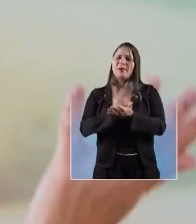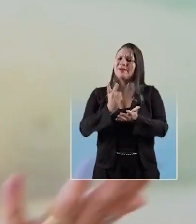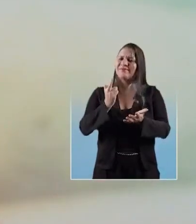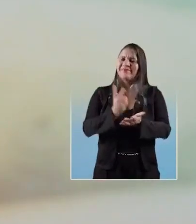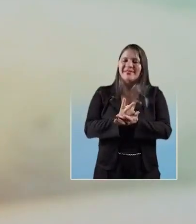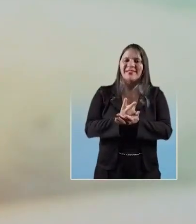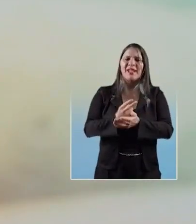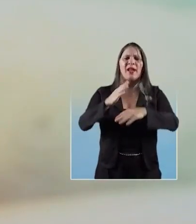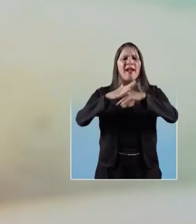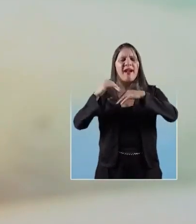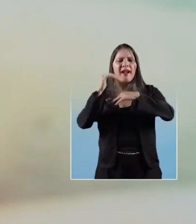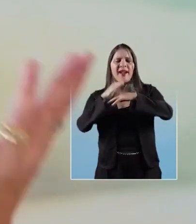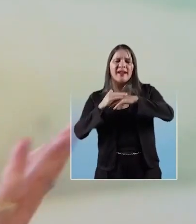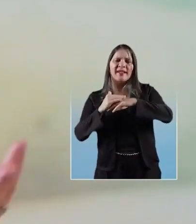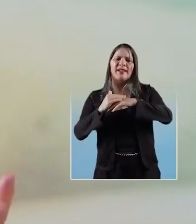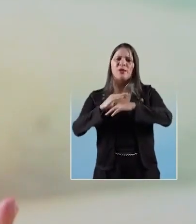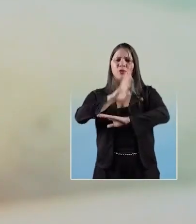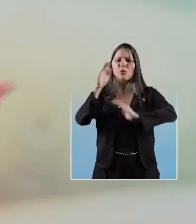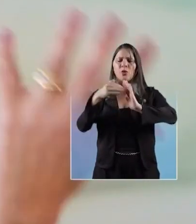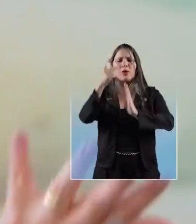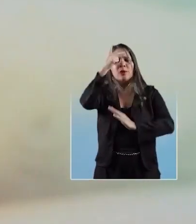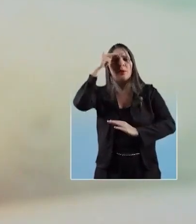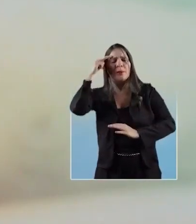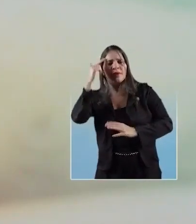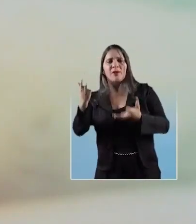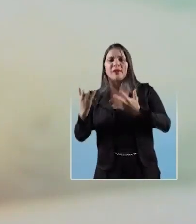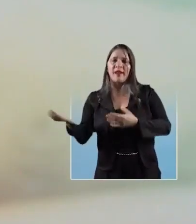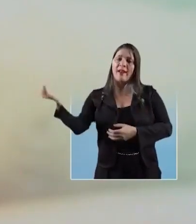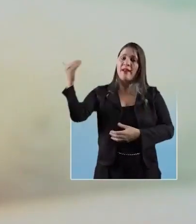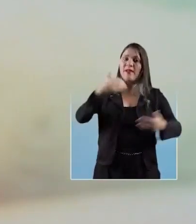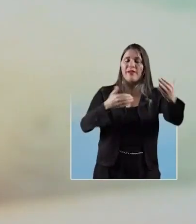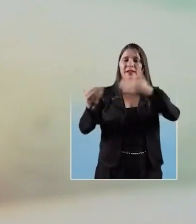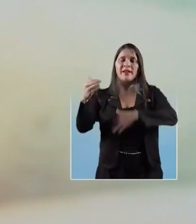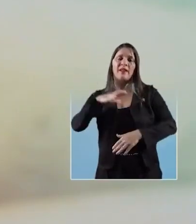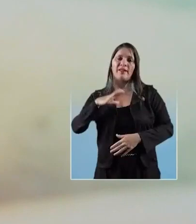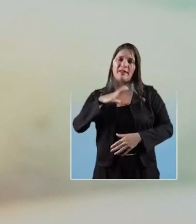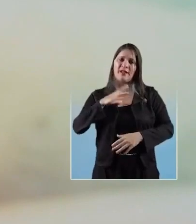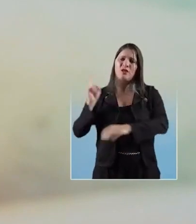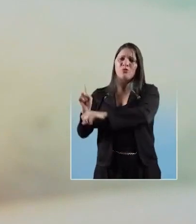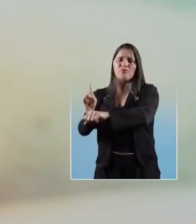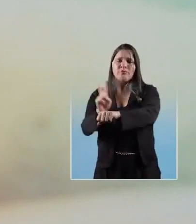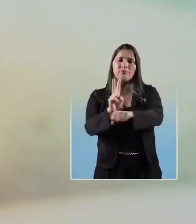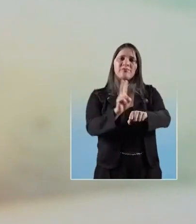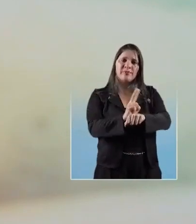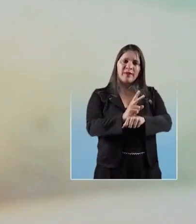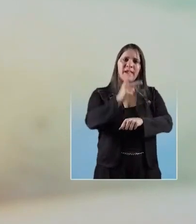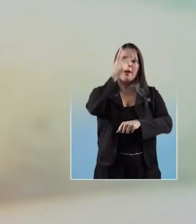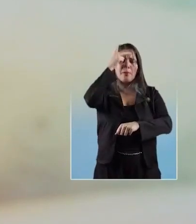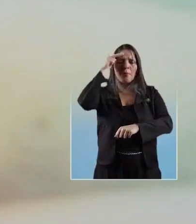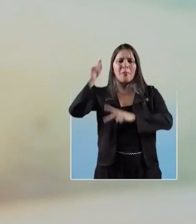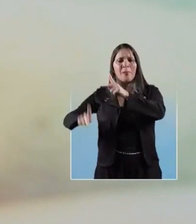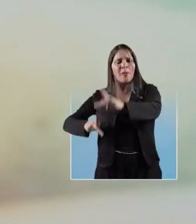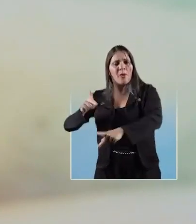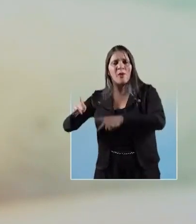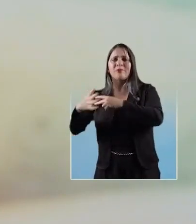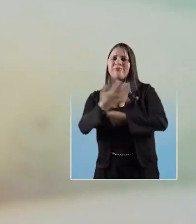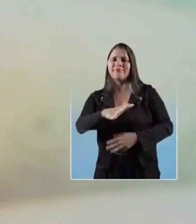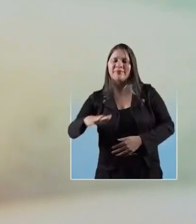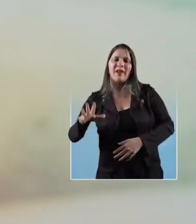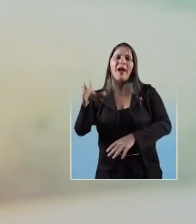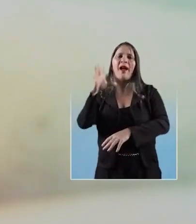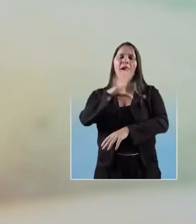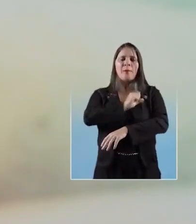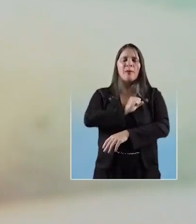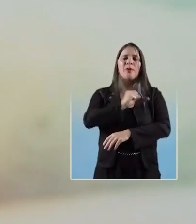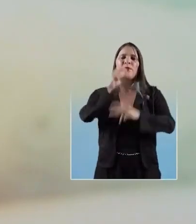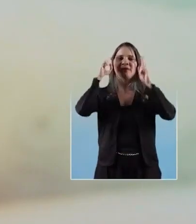de braços abertos todos aqueles que querem estar na nossa cidade e que a gente cuide do nosso Santista com muito